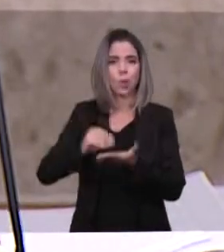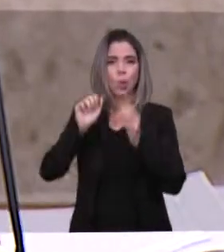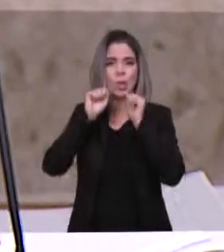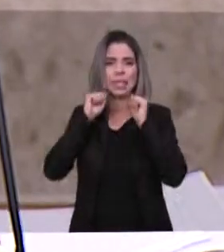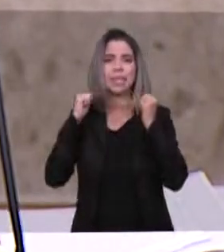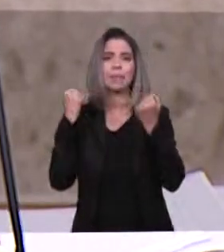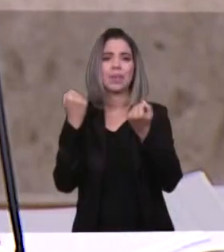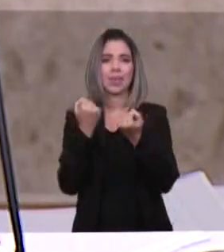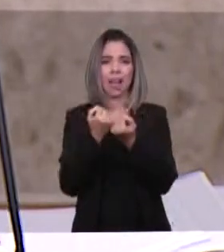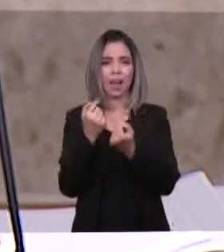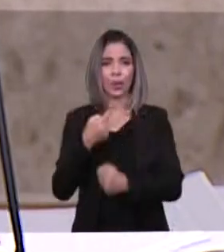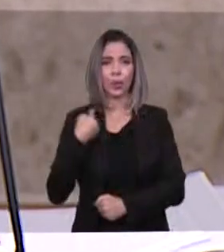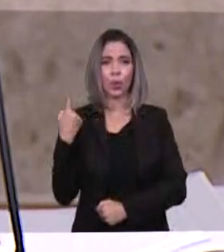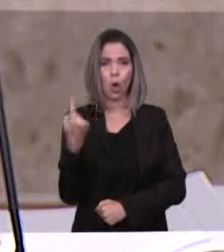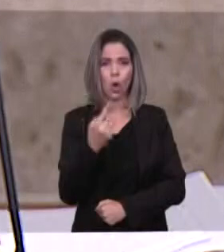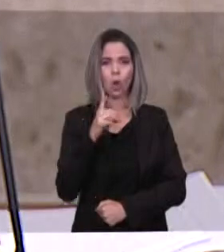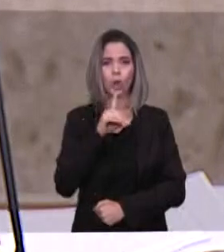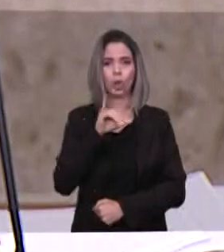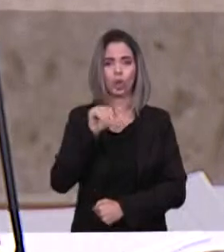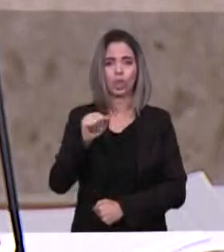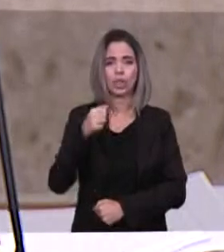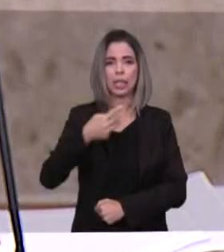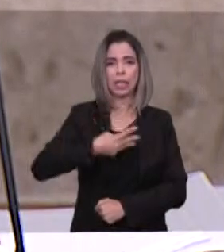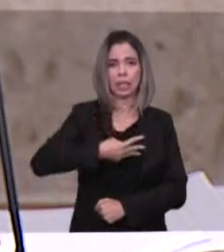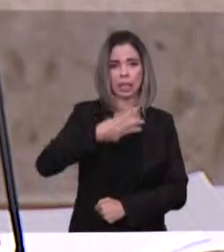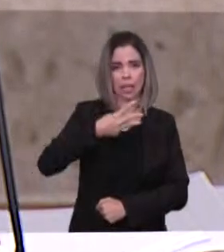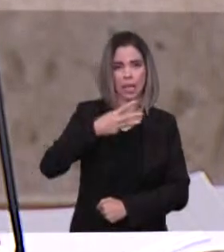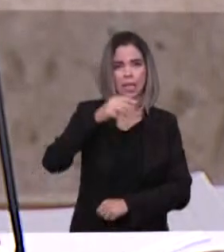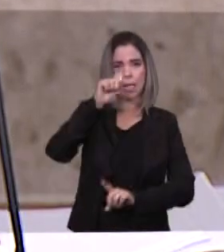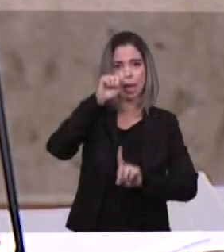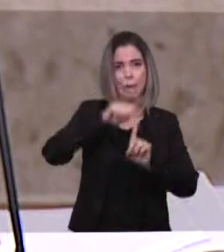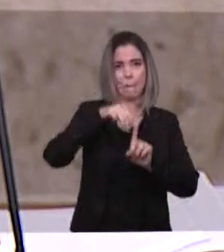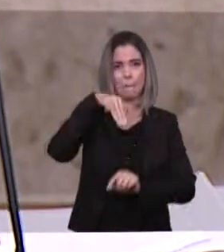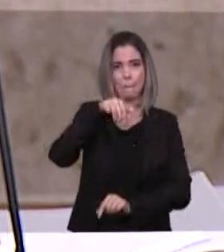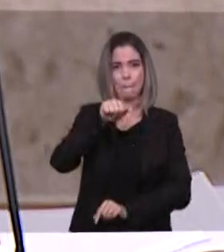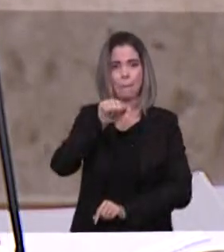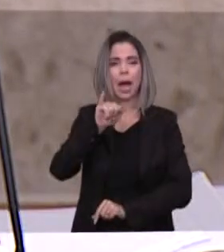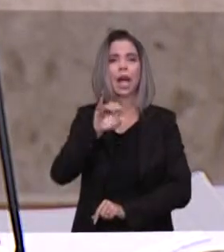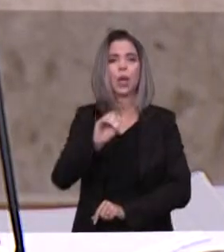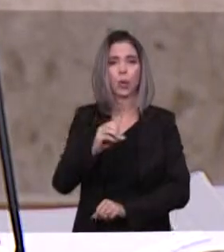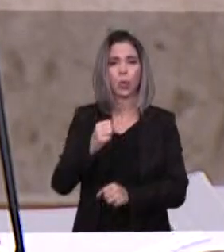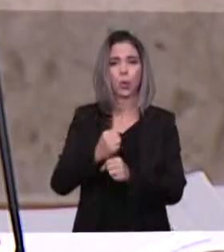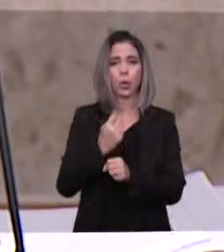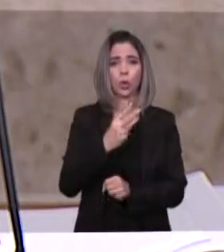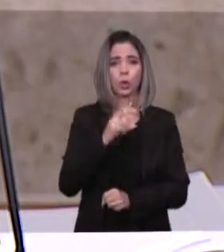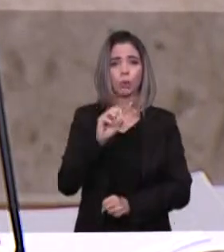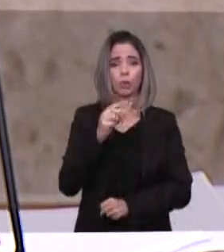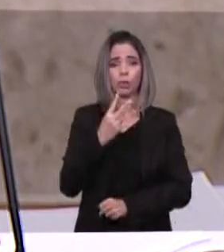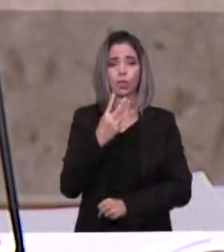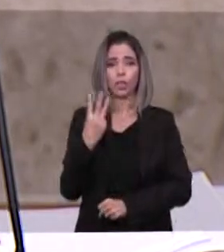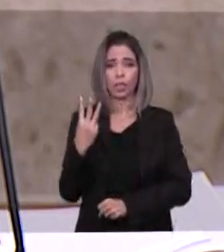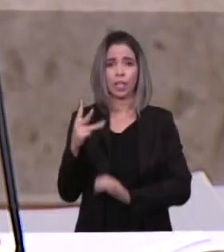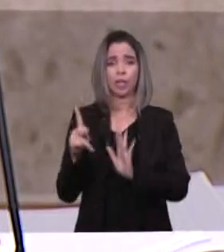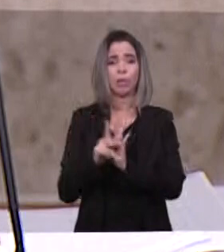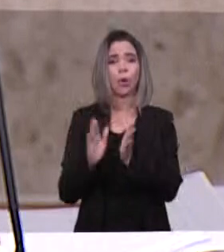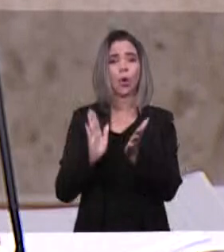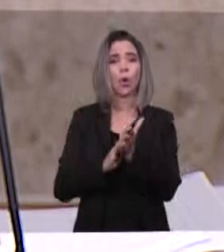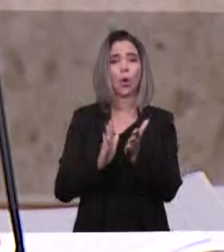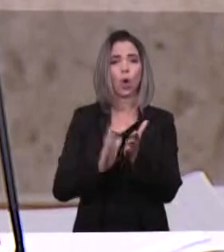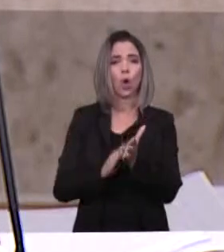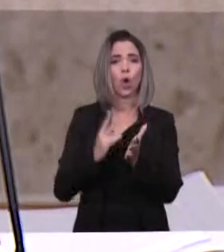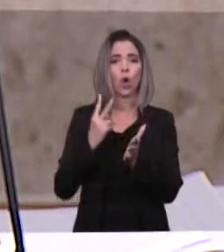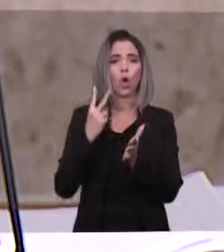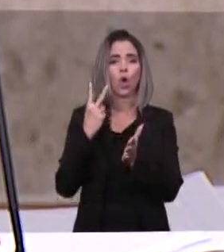nós fizemos no dia 3 de maio deste ano, em comemoração ao bicentenário